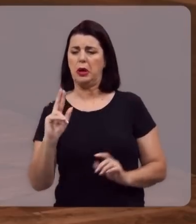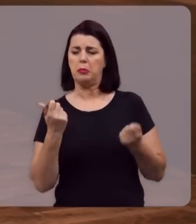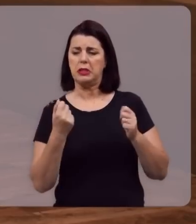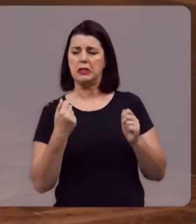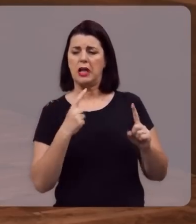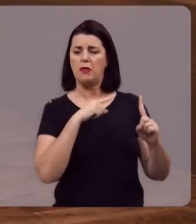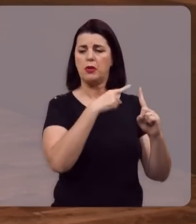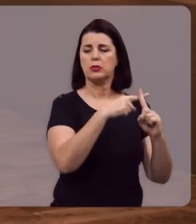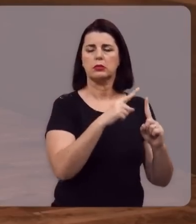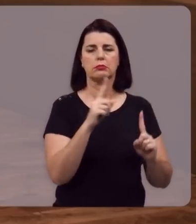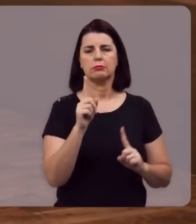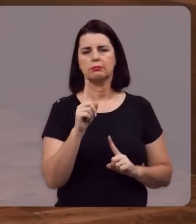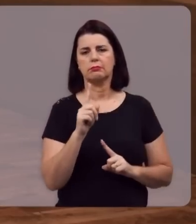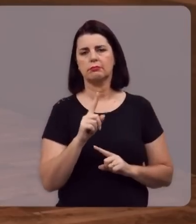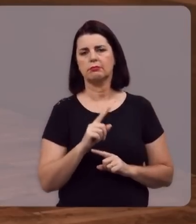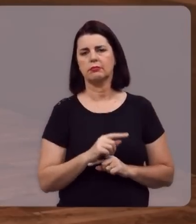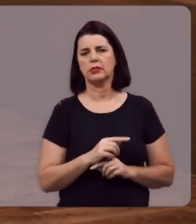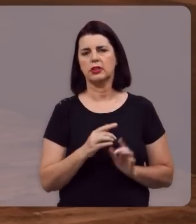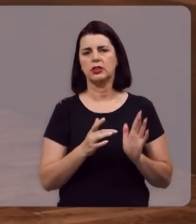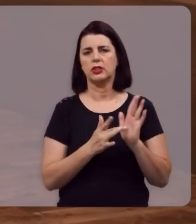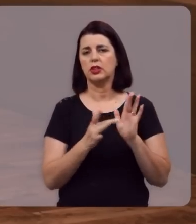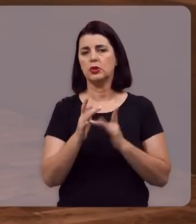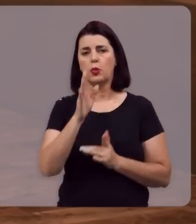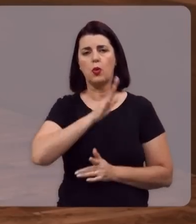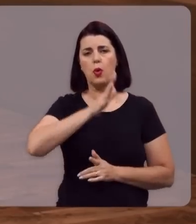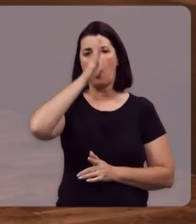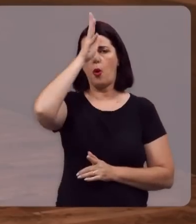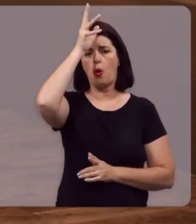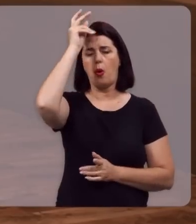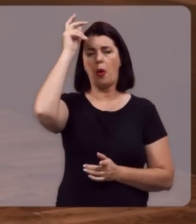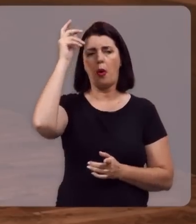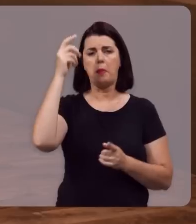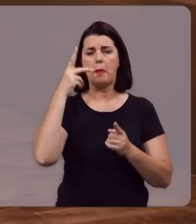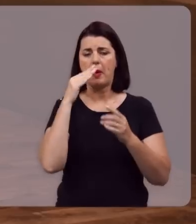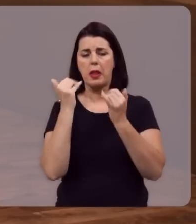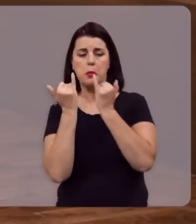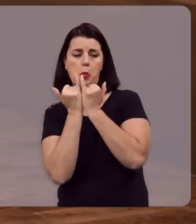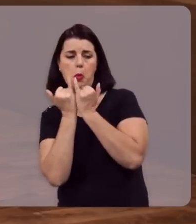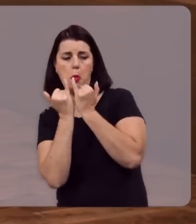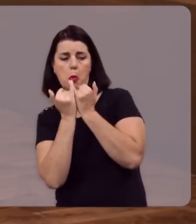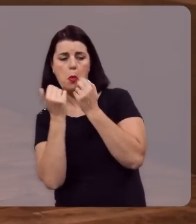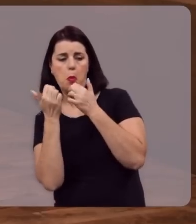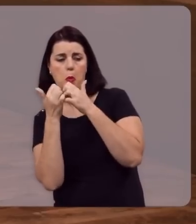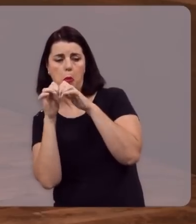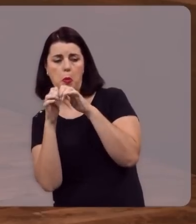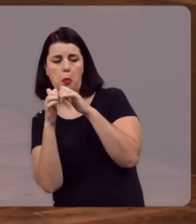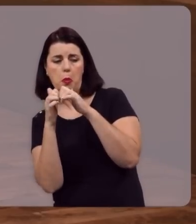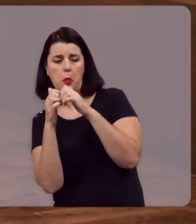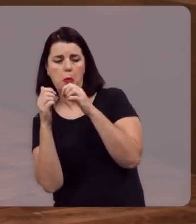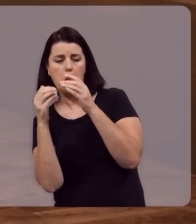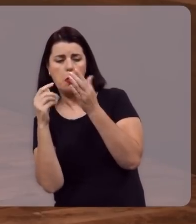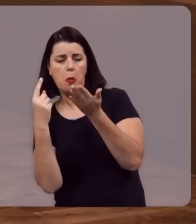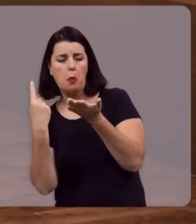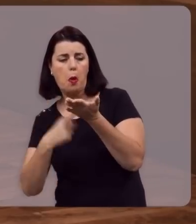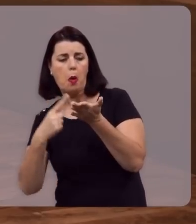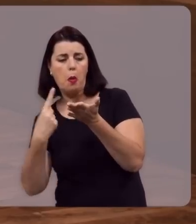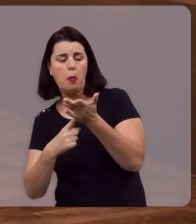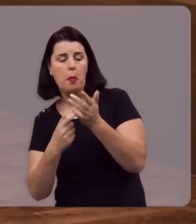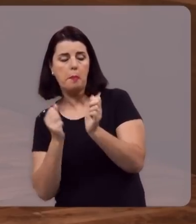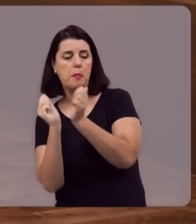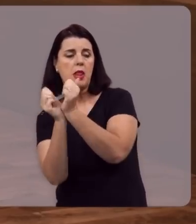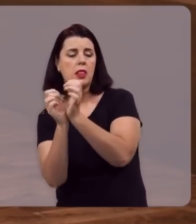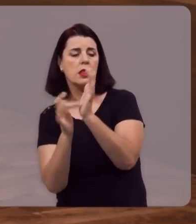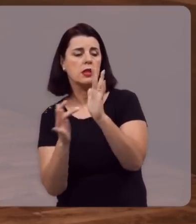religioso, no sentido de Roma, mancomunada com o sinédrio judaico,